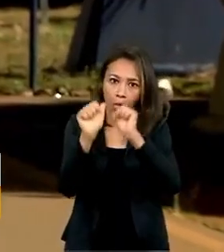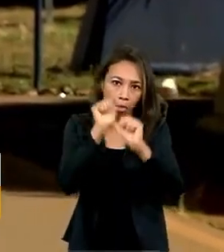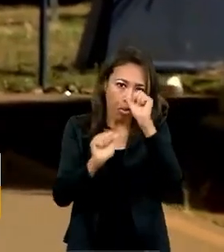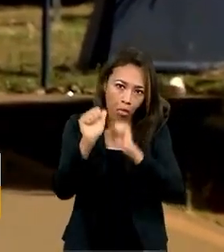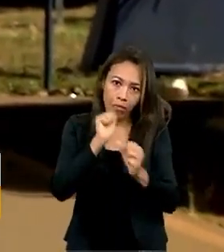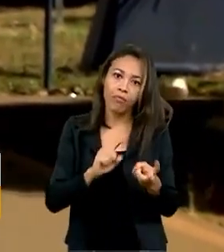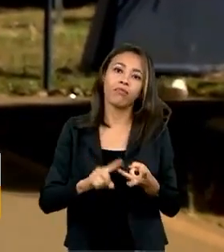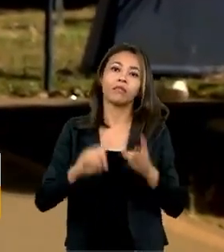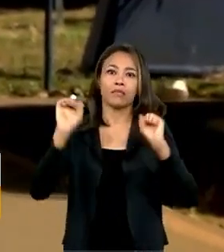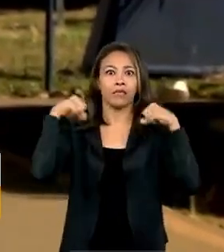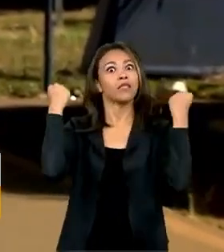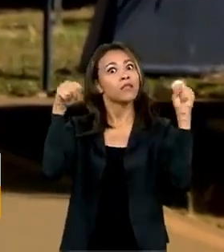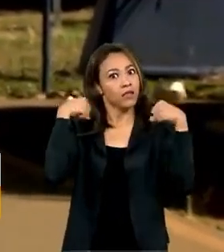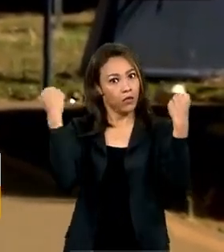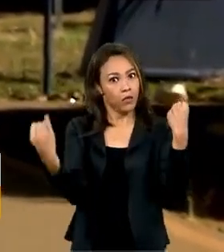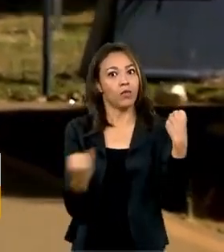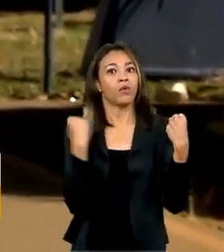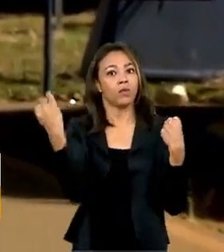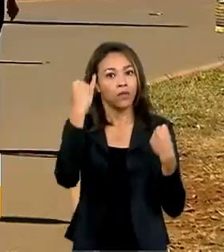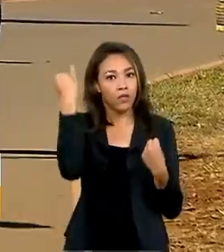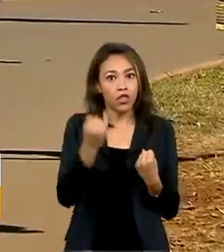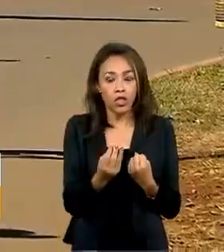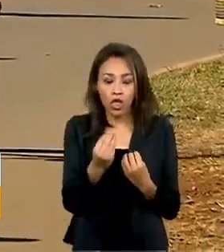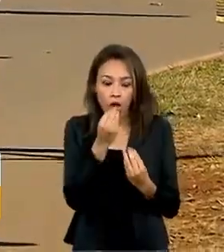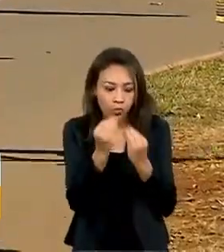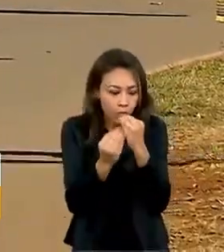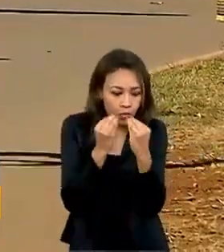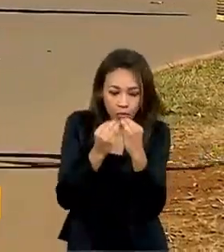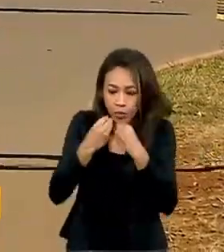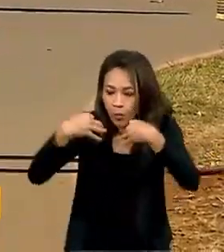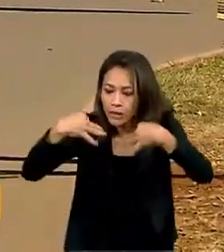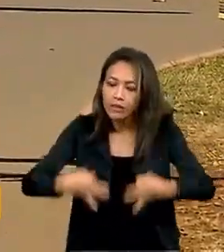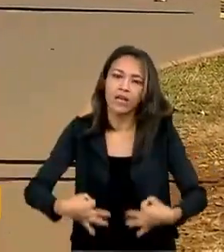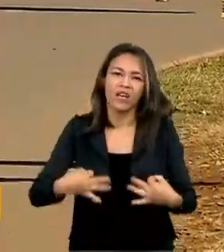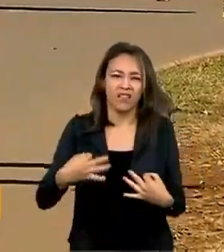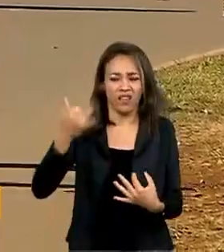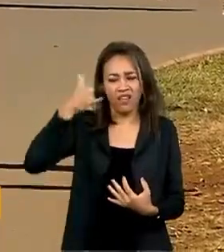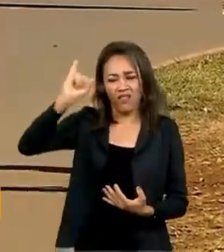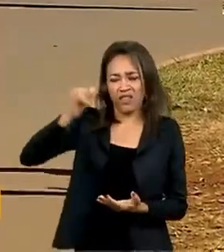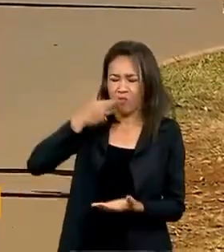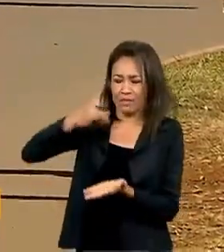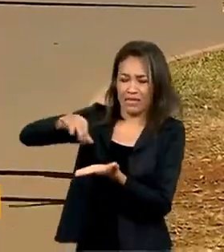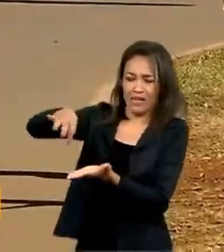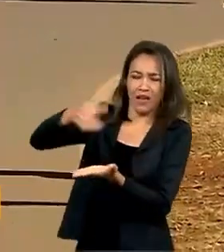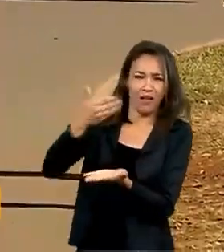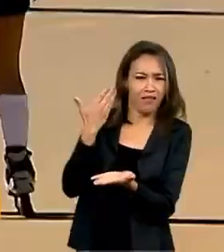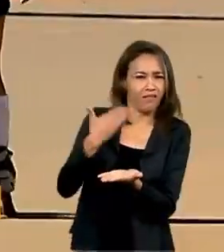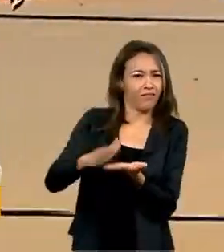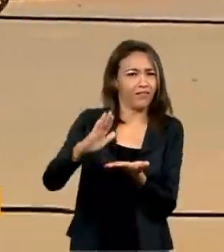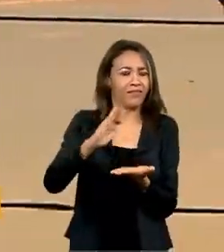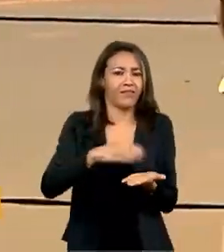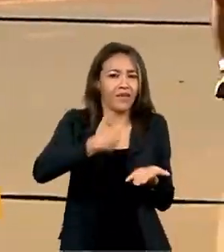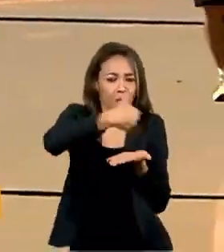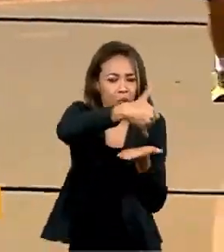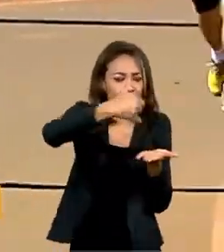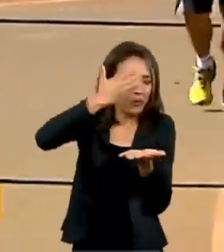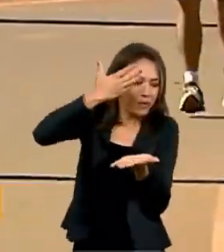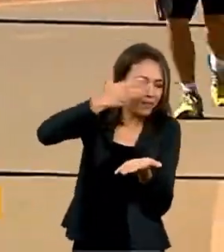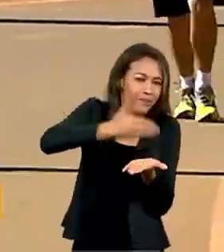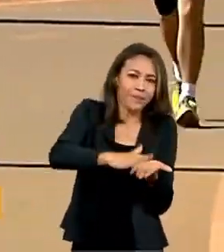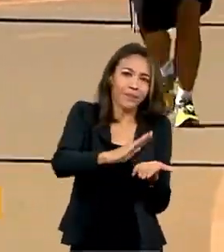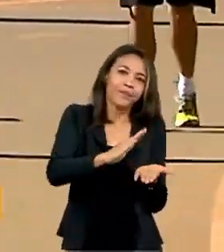fazer exercícios físicos, comer corretamente, evitando alimentos ricos em sal, açúcar e gordura. E para quem